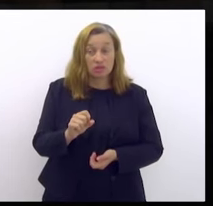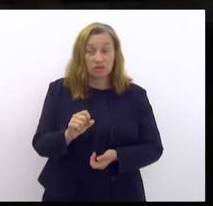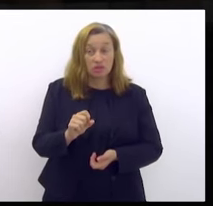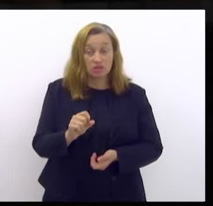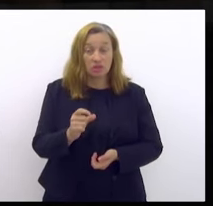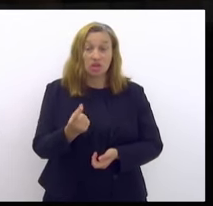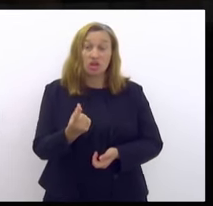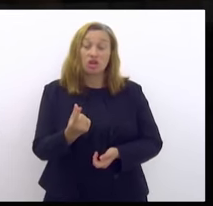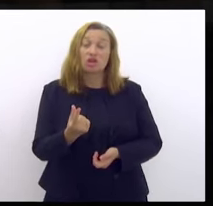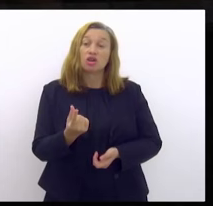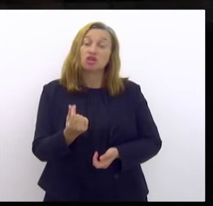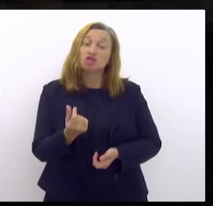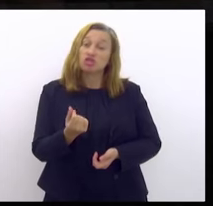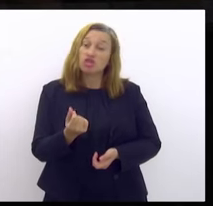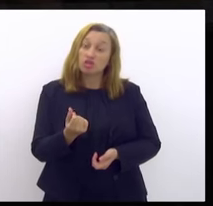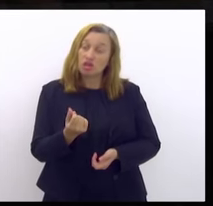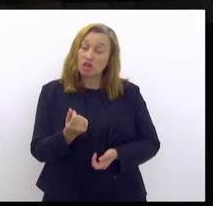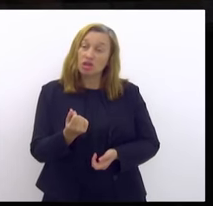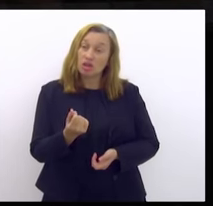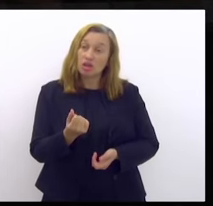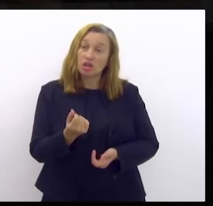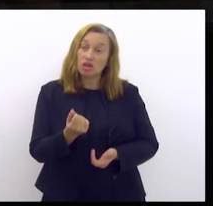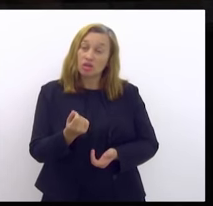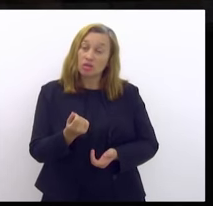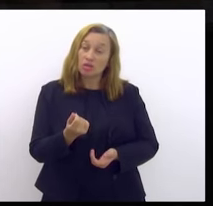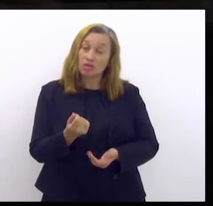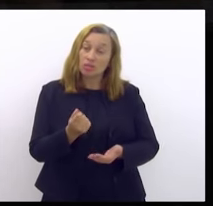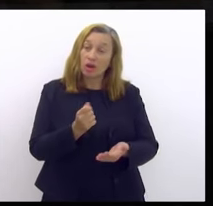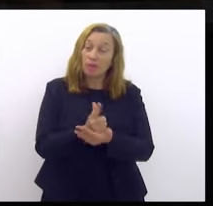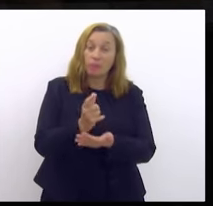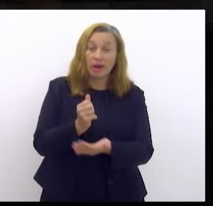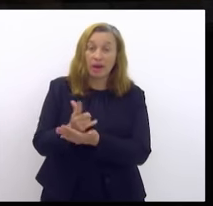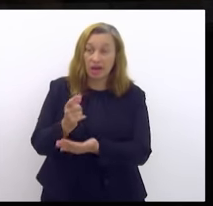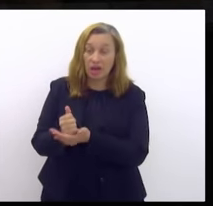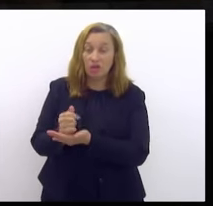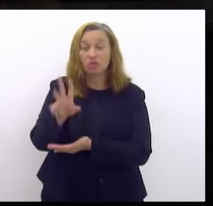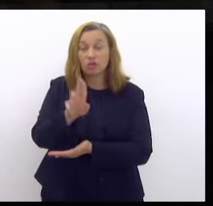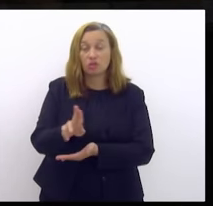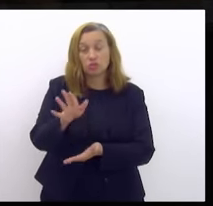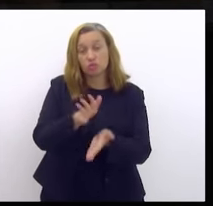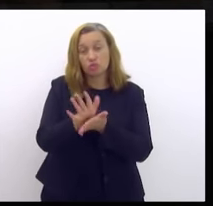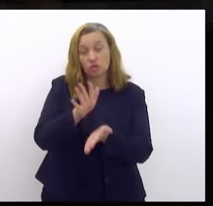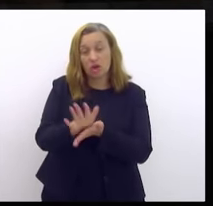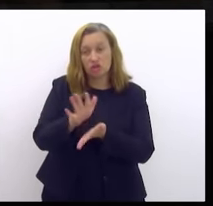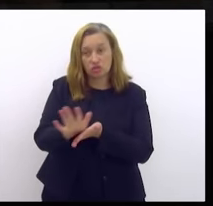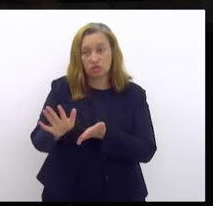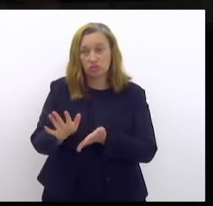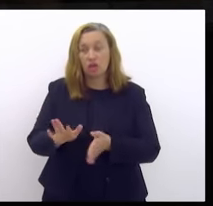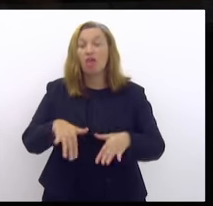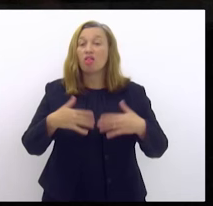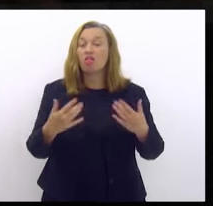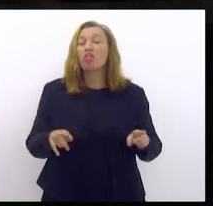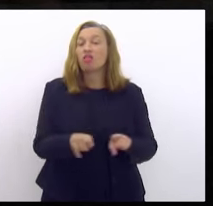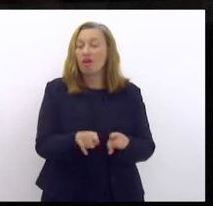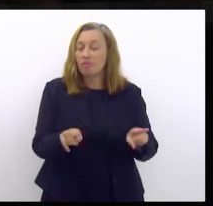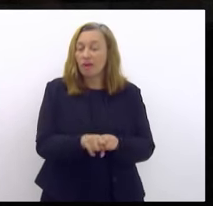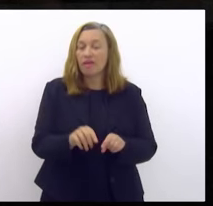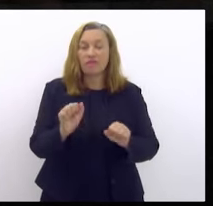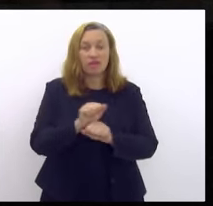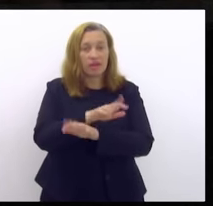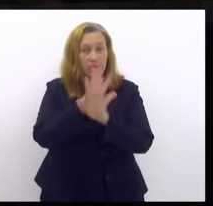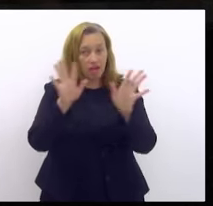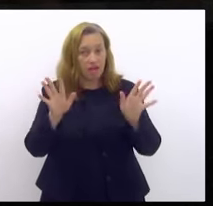utilizado. Quando ele é ocupado, gera aumento de custos. Então, também fica